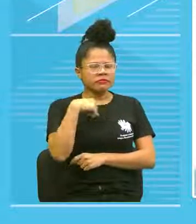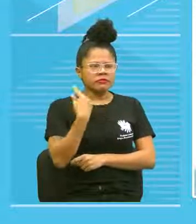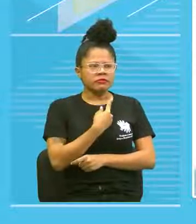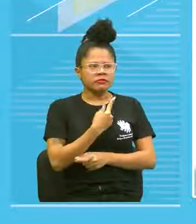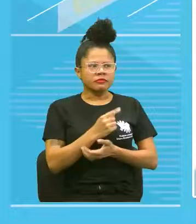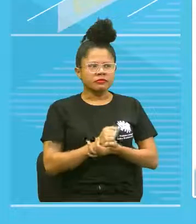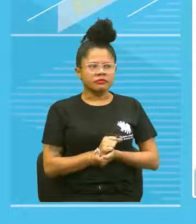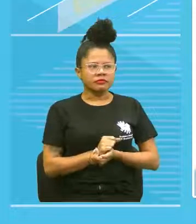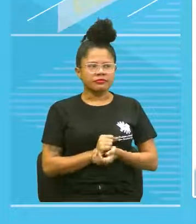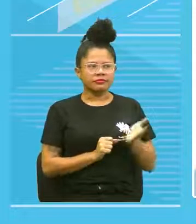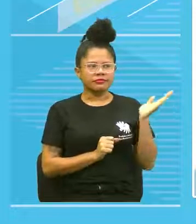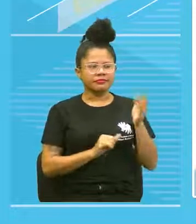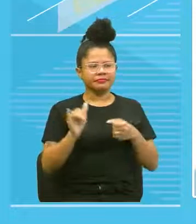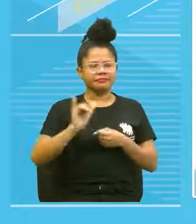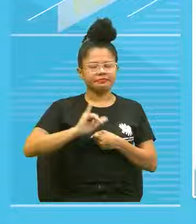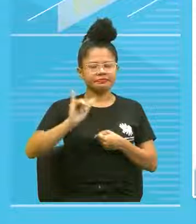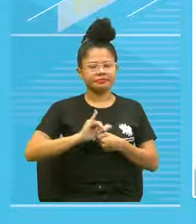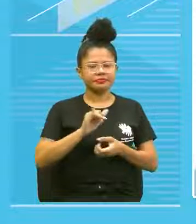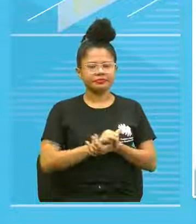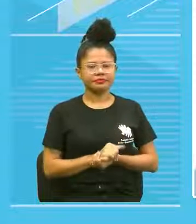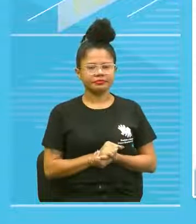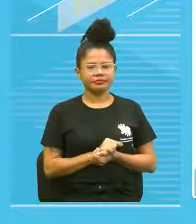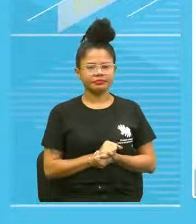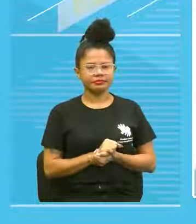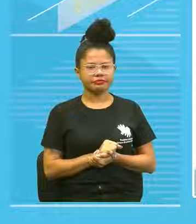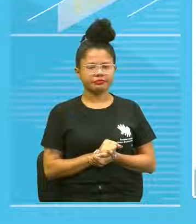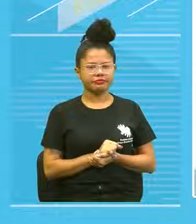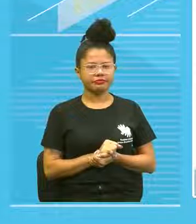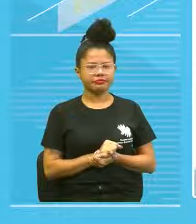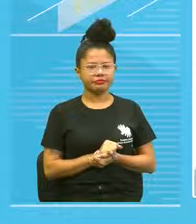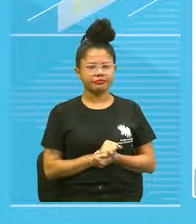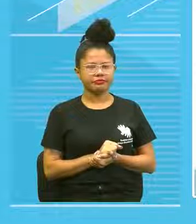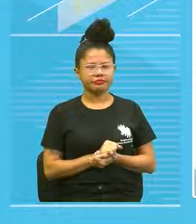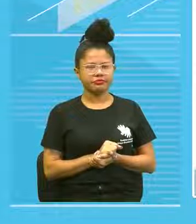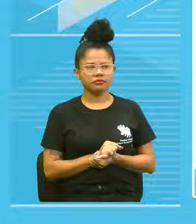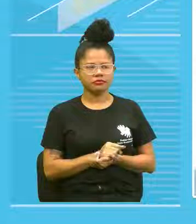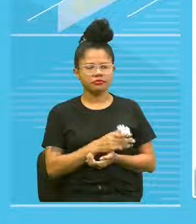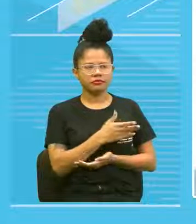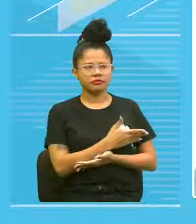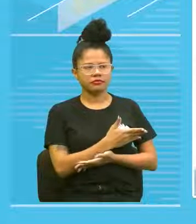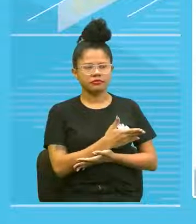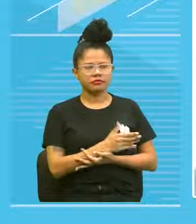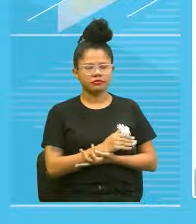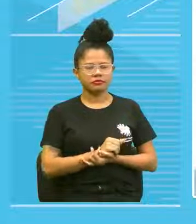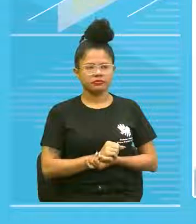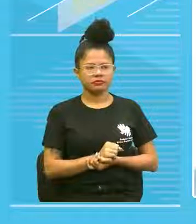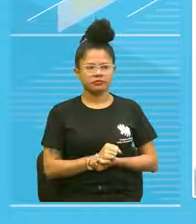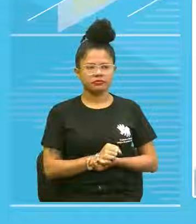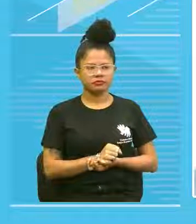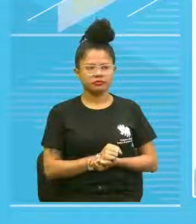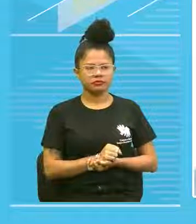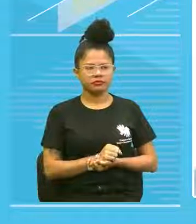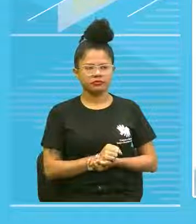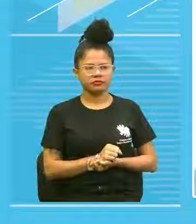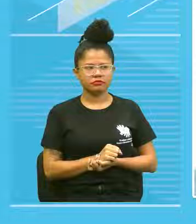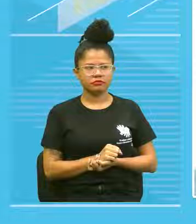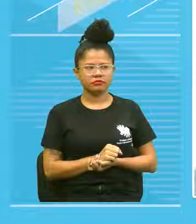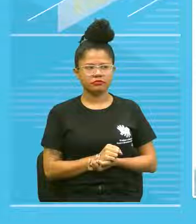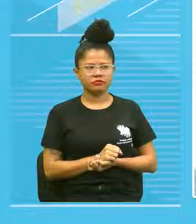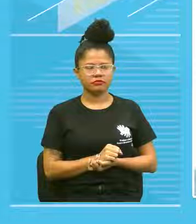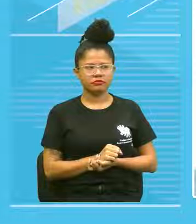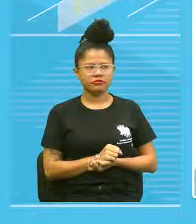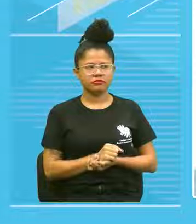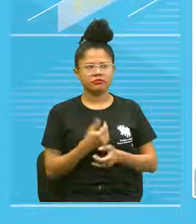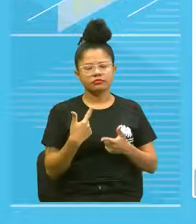e olha aí o petróleo Olha aí essa base distração aí na foto o